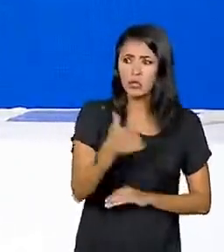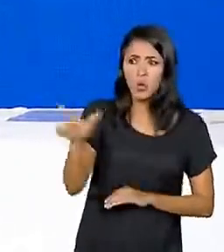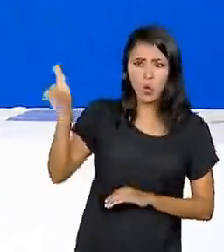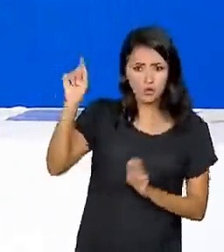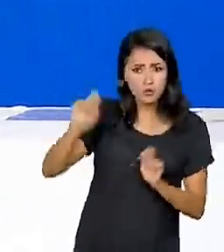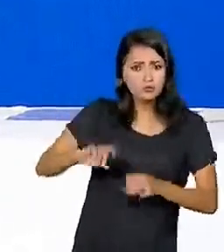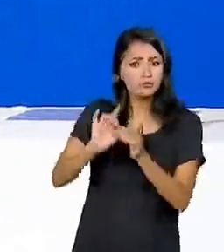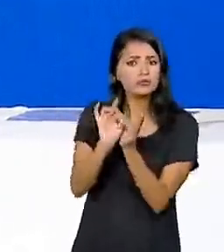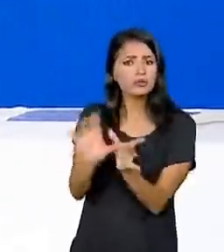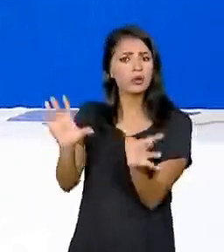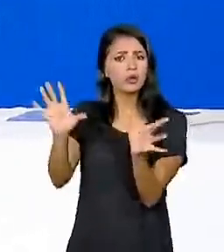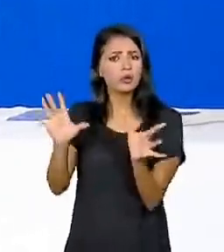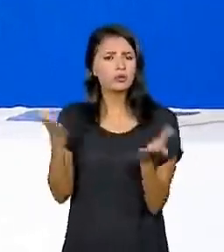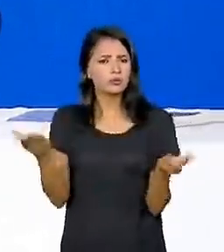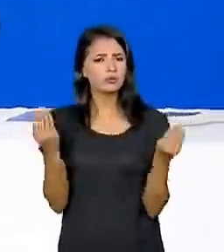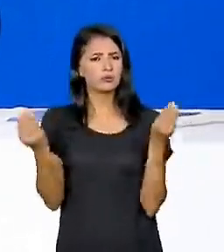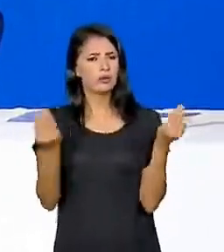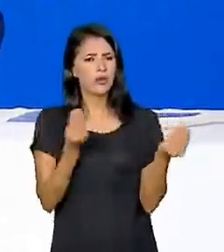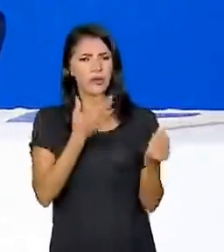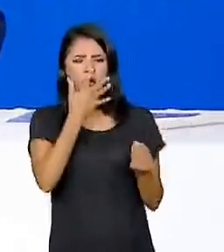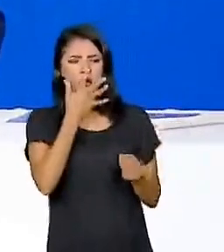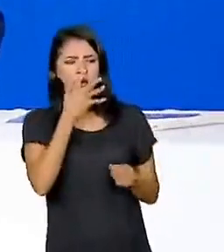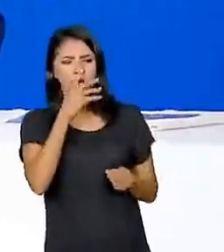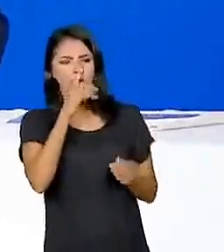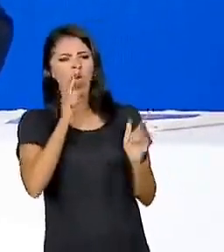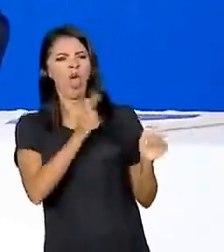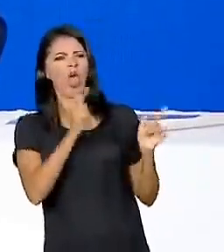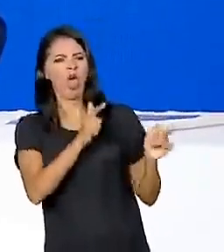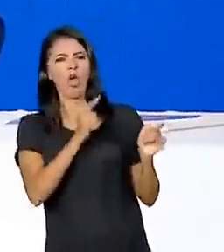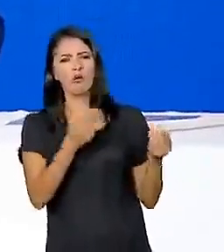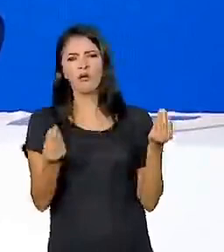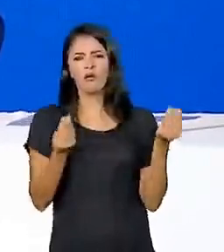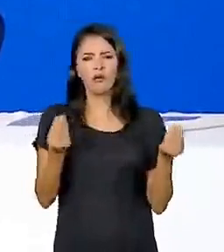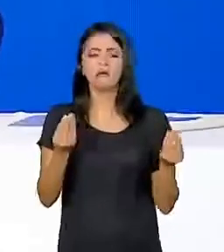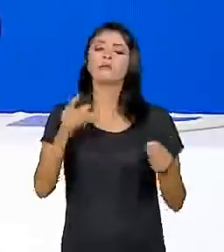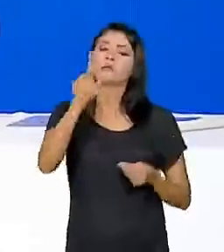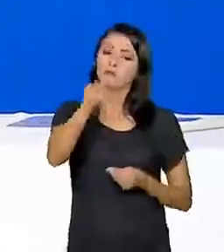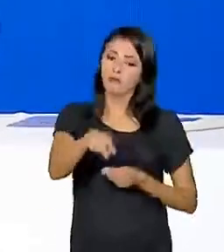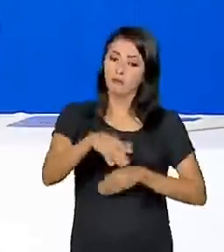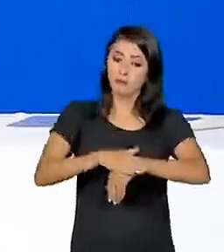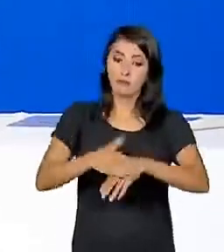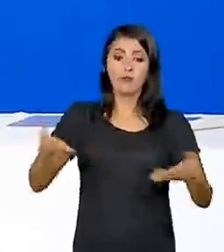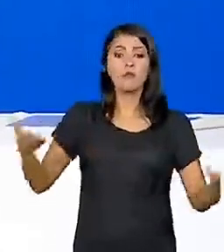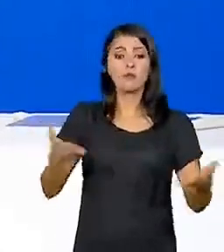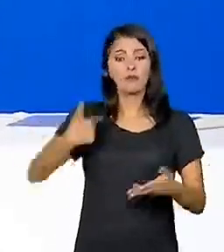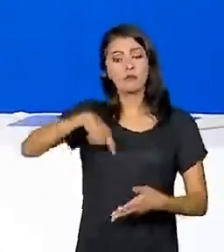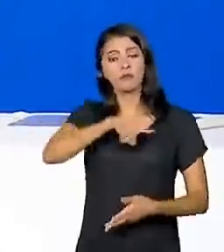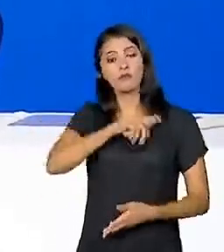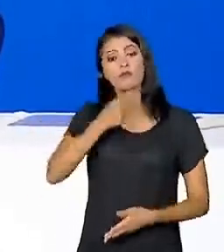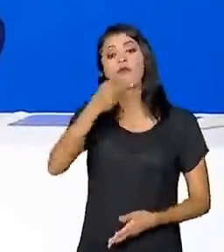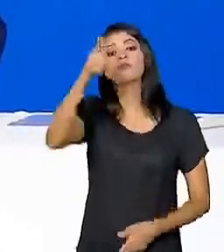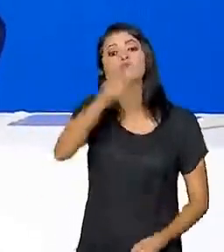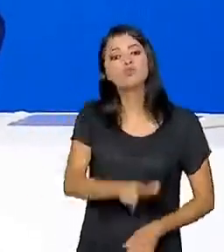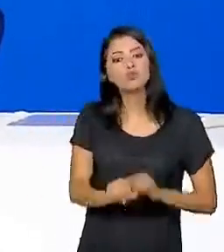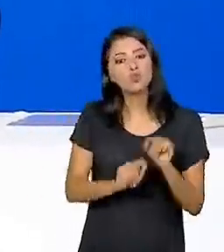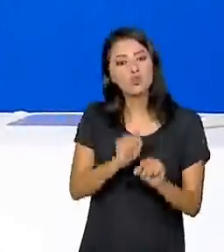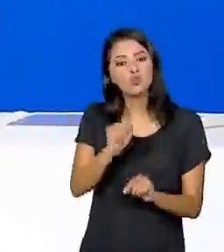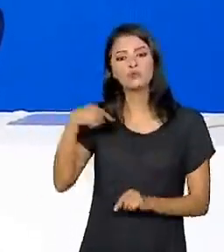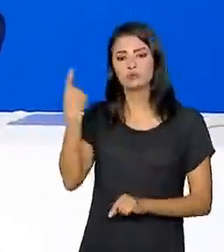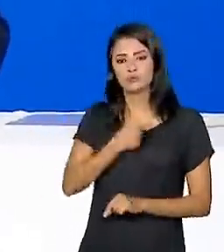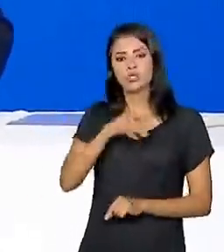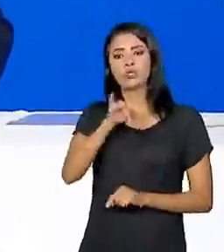E muitas vezes é tratado de forma pejorativa. E é importante que nesse momento a gente possa reafirmar, se nós